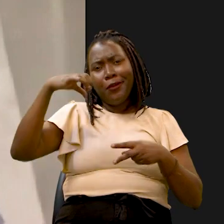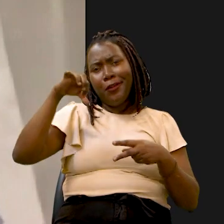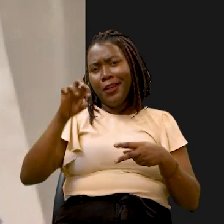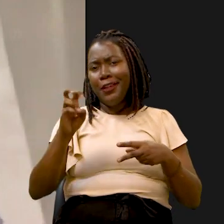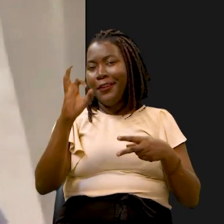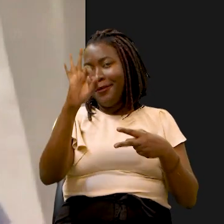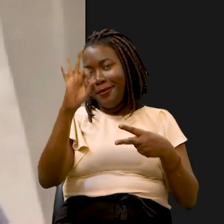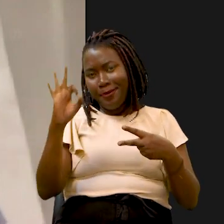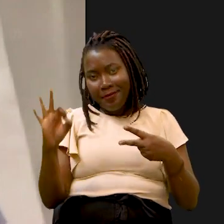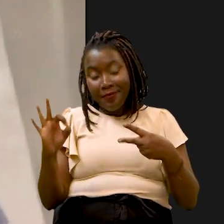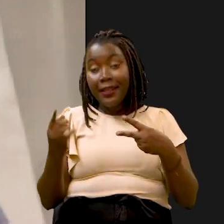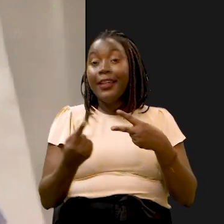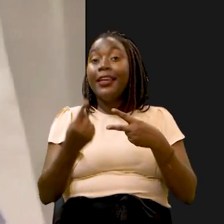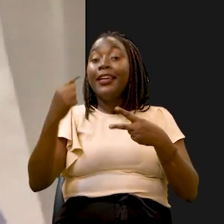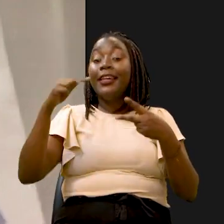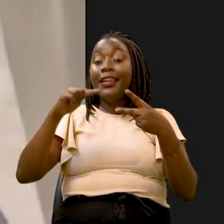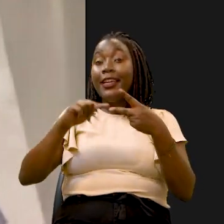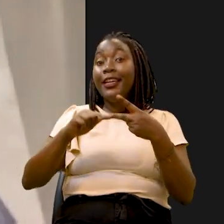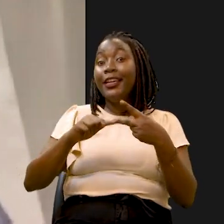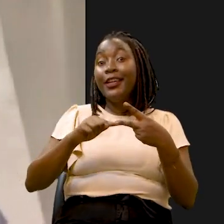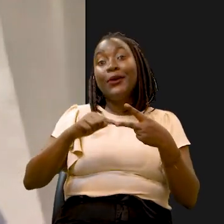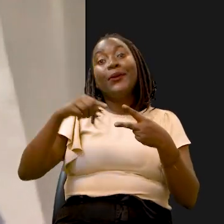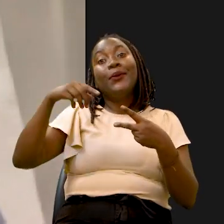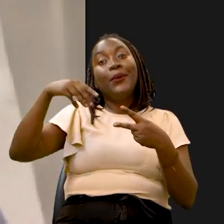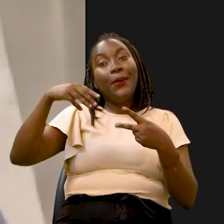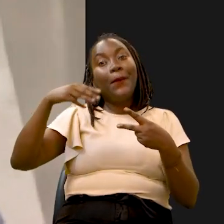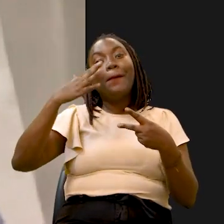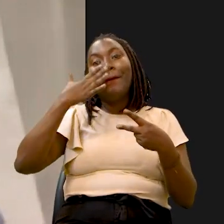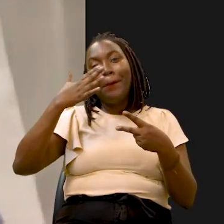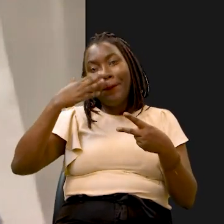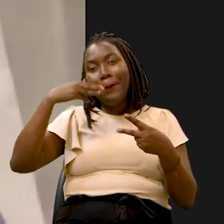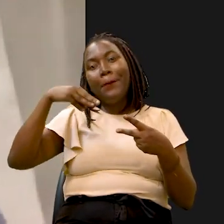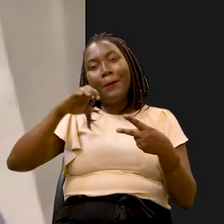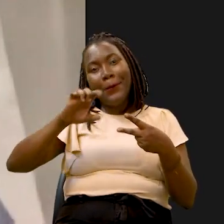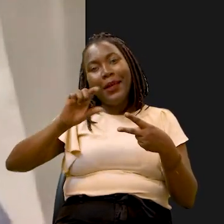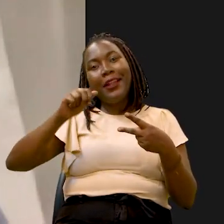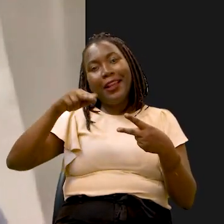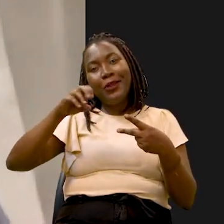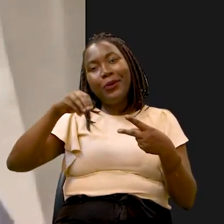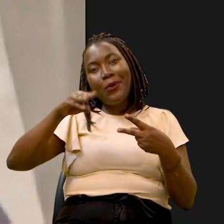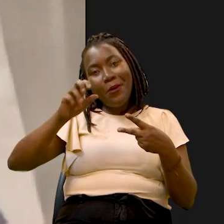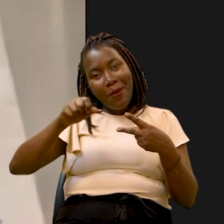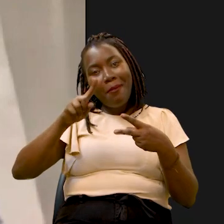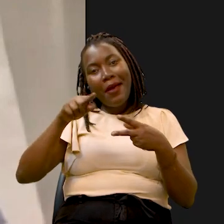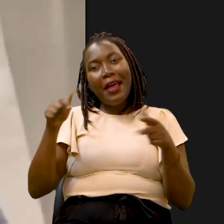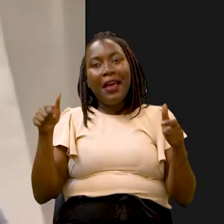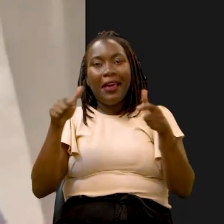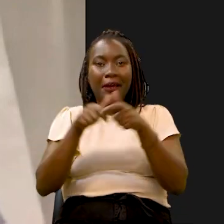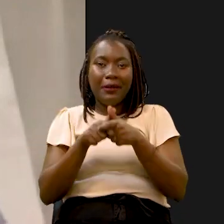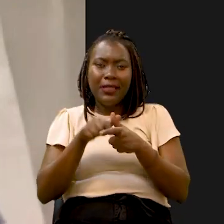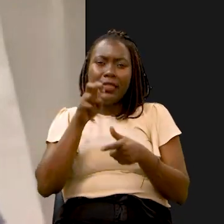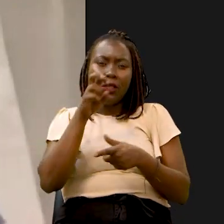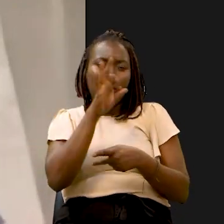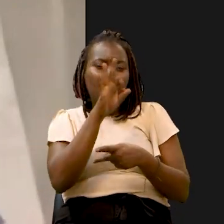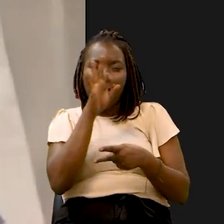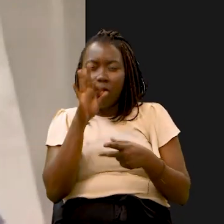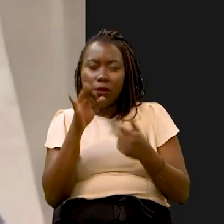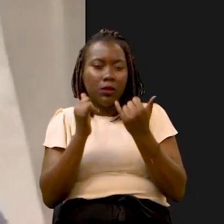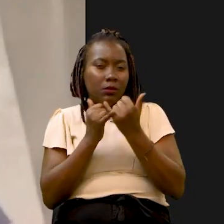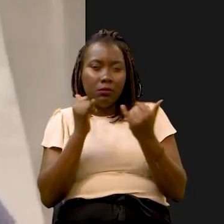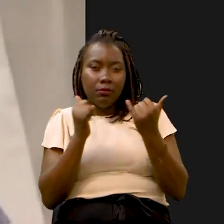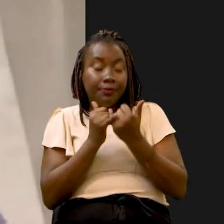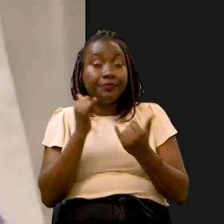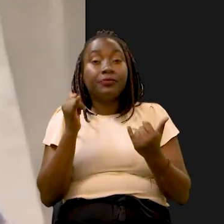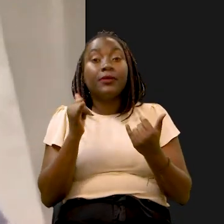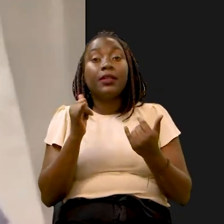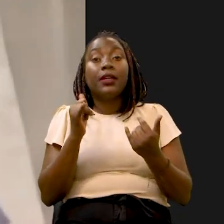dos casos, e o tipo melanoma, que é uma minoria, 5% aproximadamente dos